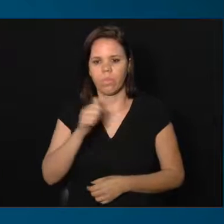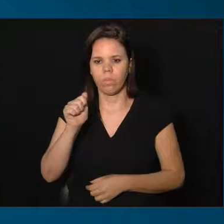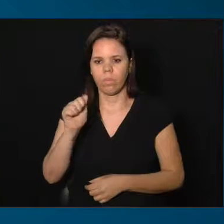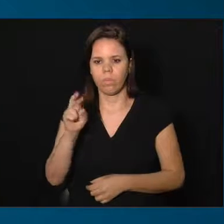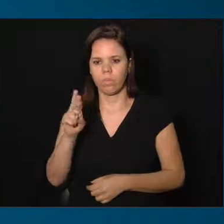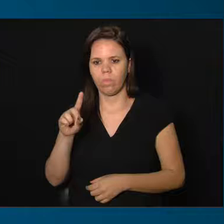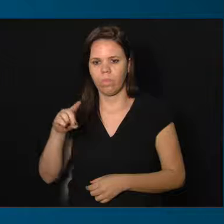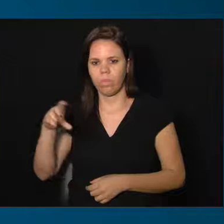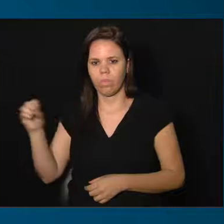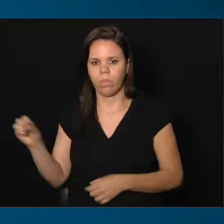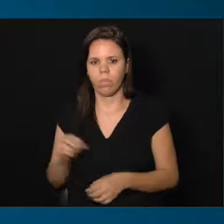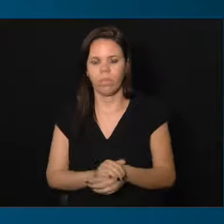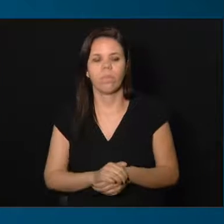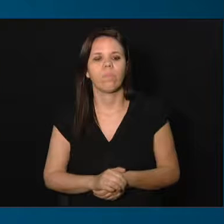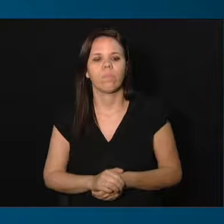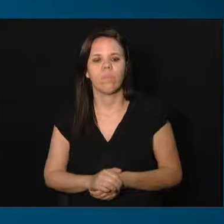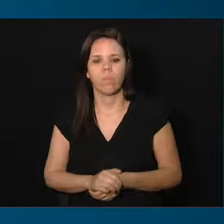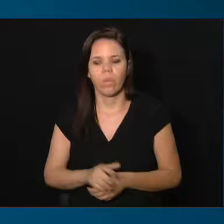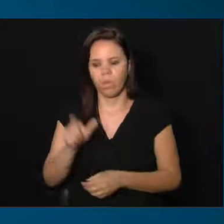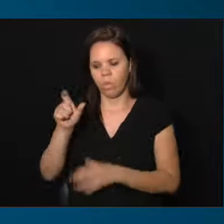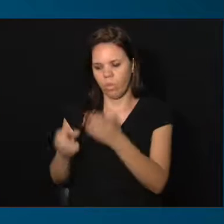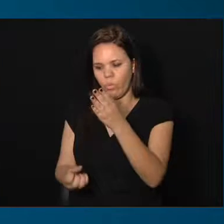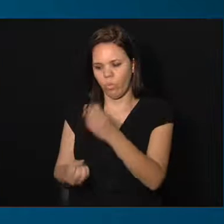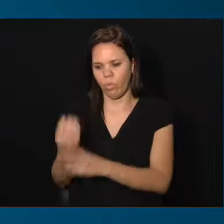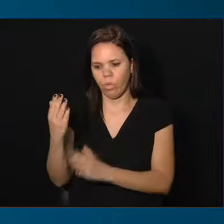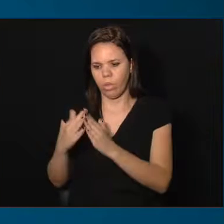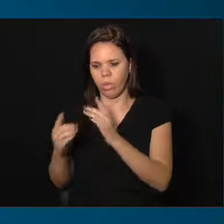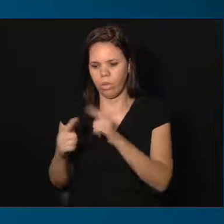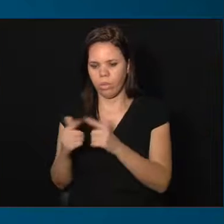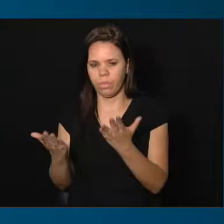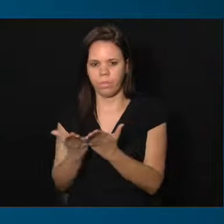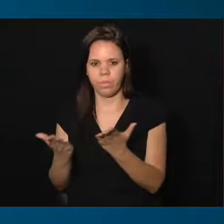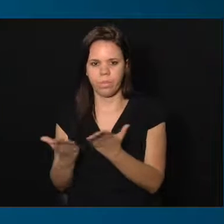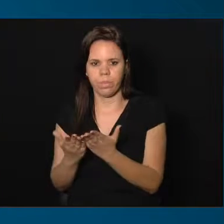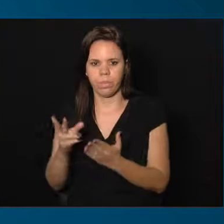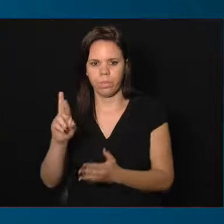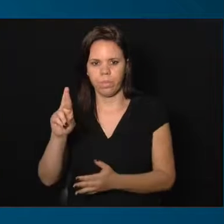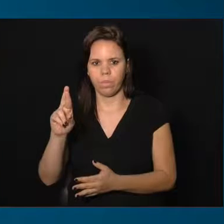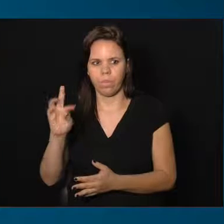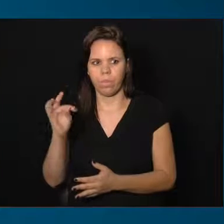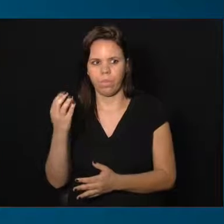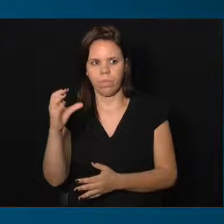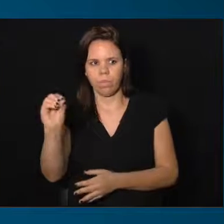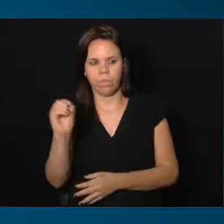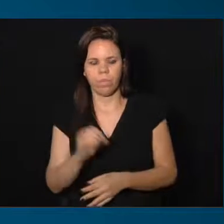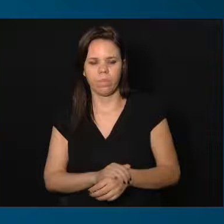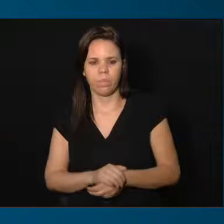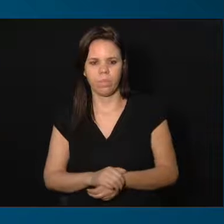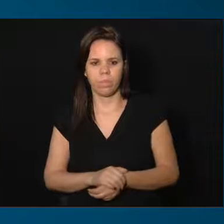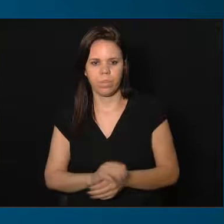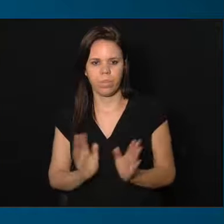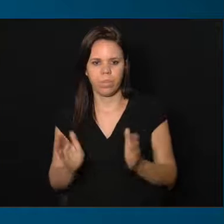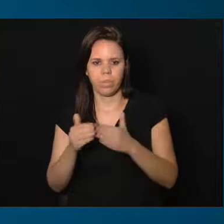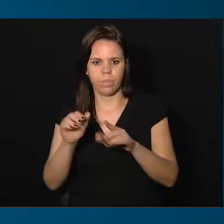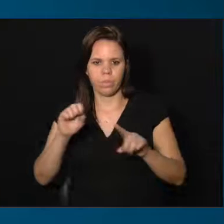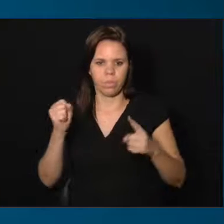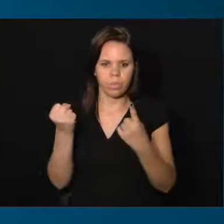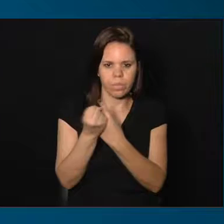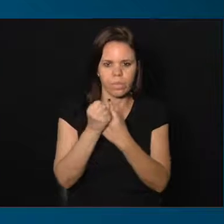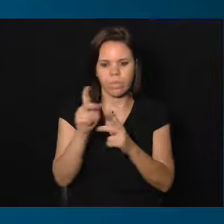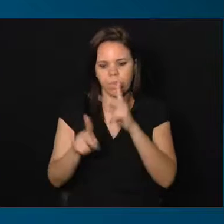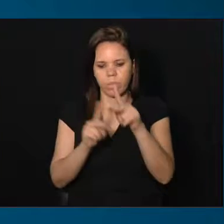Andrade Hofflinger. O homenageado é fundador da Igreja Evangélica Rotação Church, voltada para assistência aos